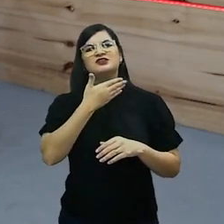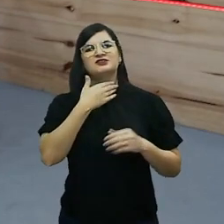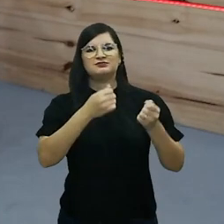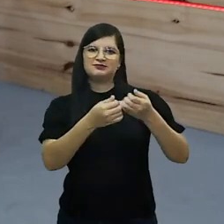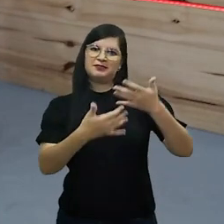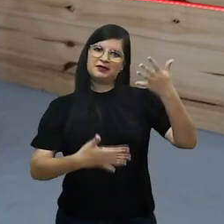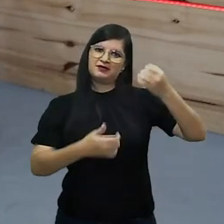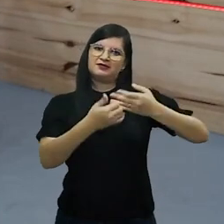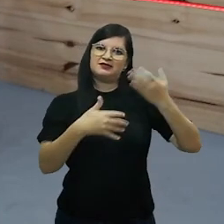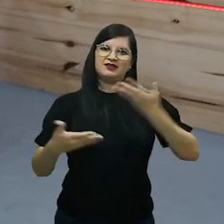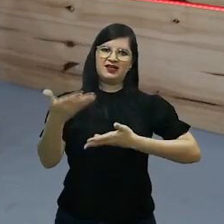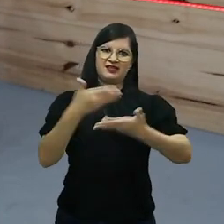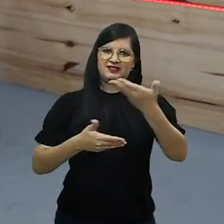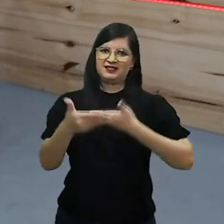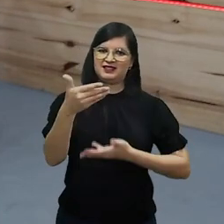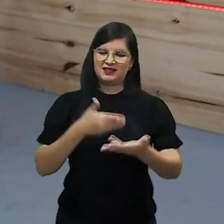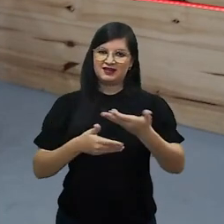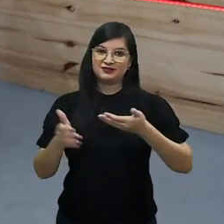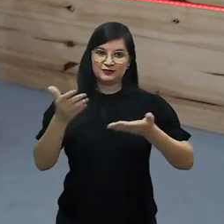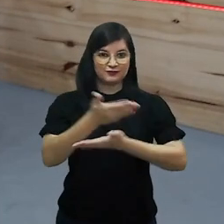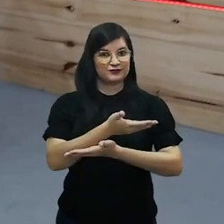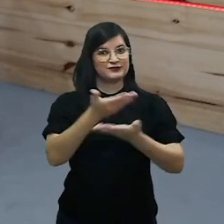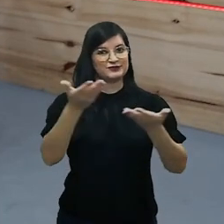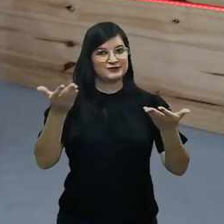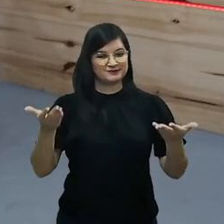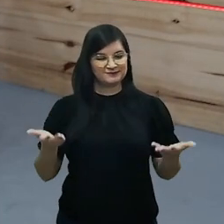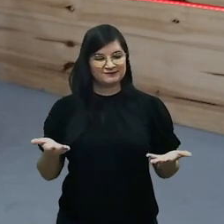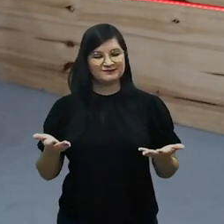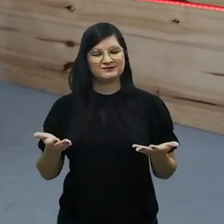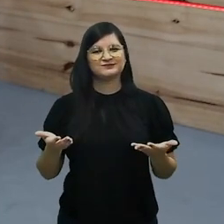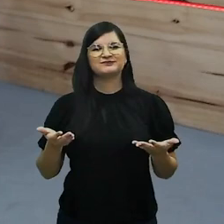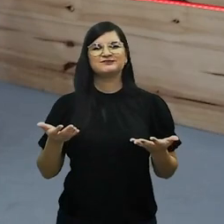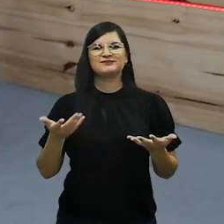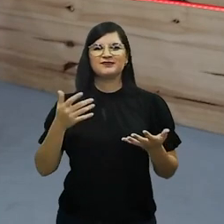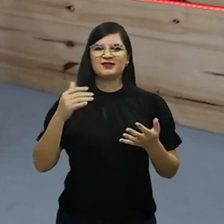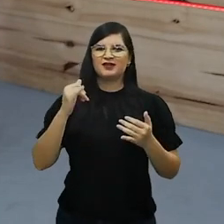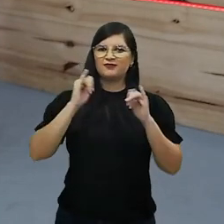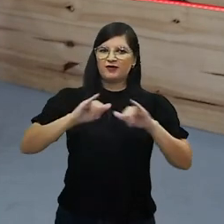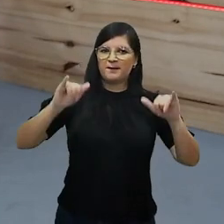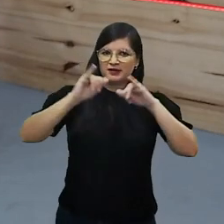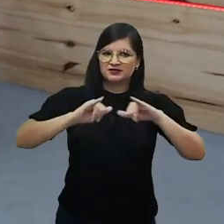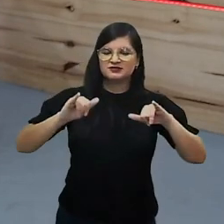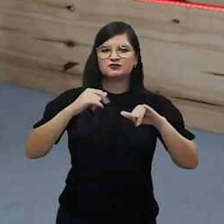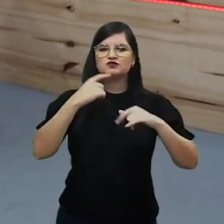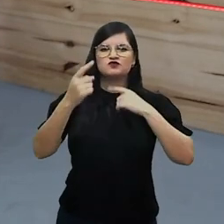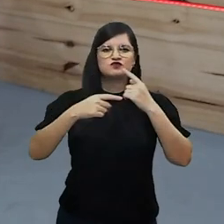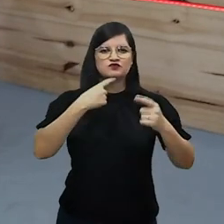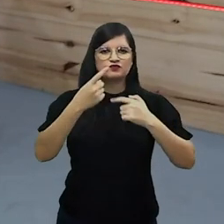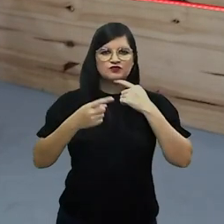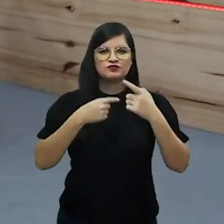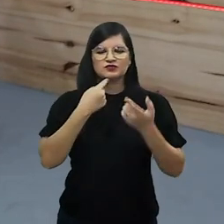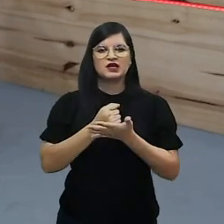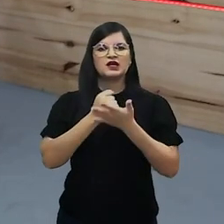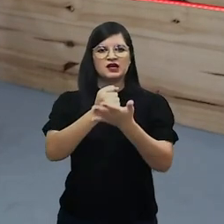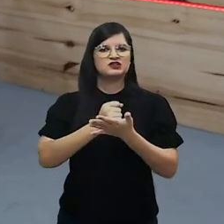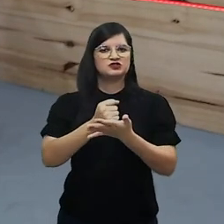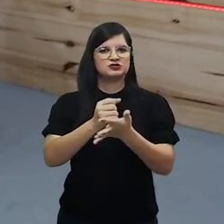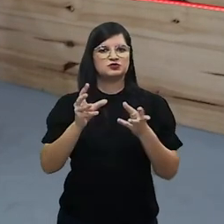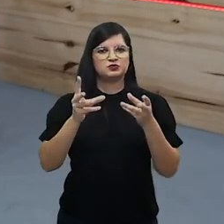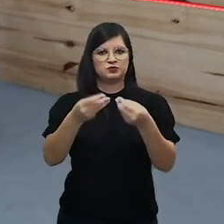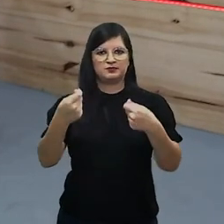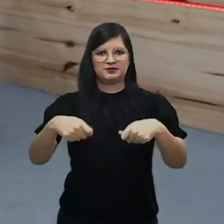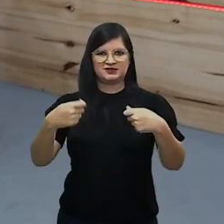tempo todo interagindo com vocês, né, para sanar as informações, né, esclarecer dúvidas, ajudar no que for